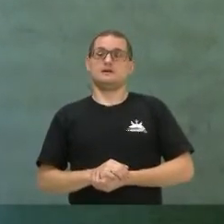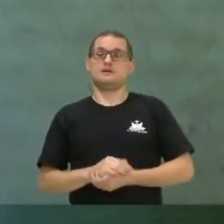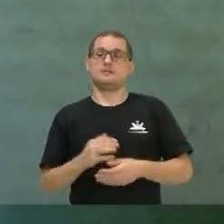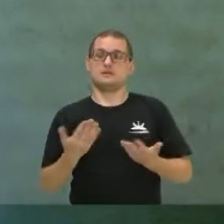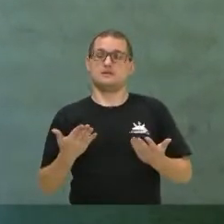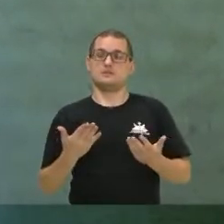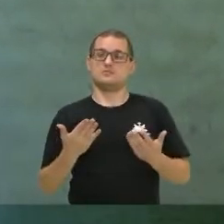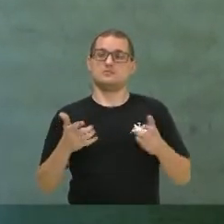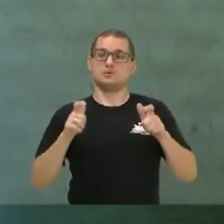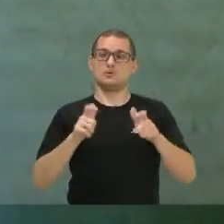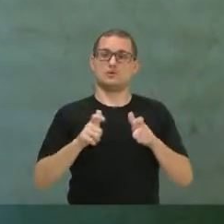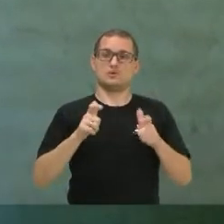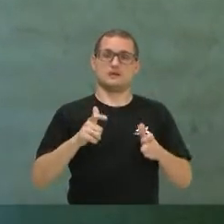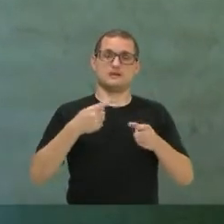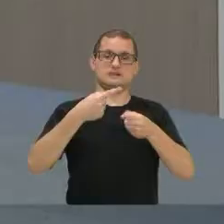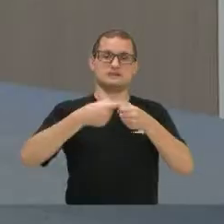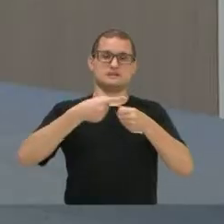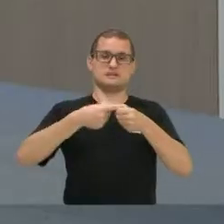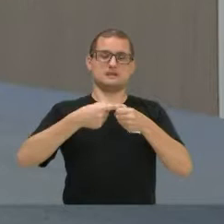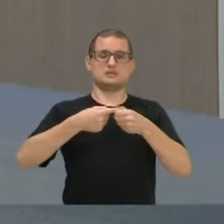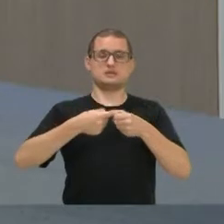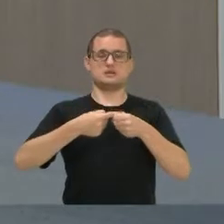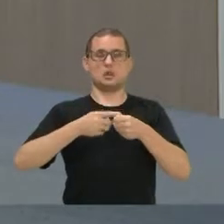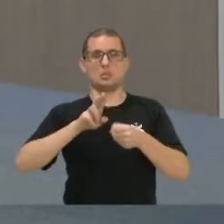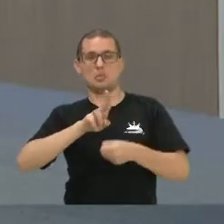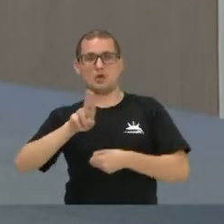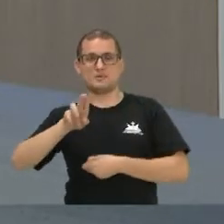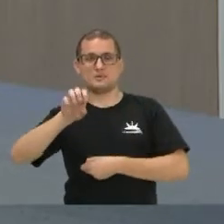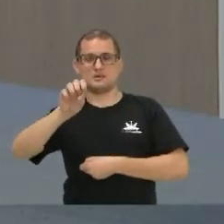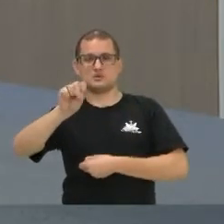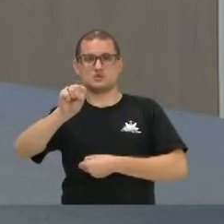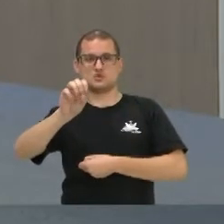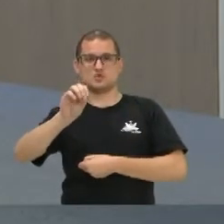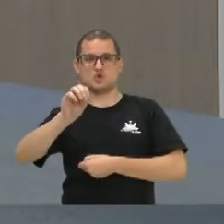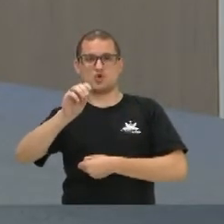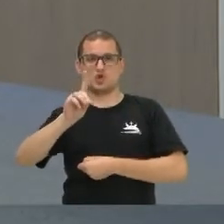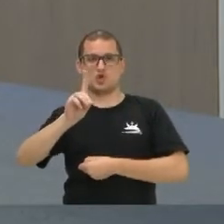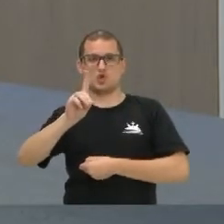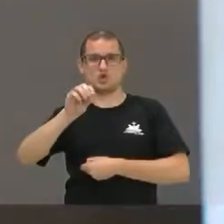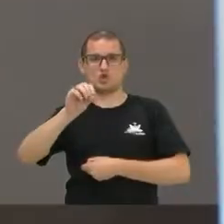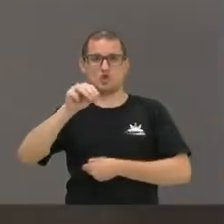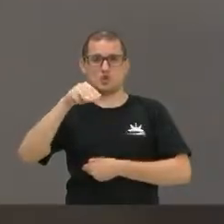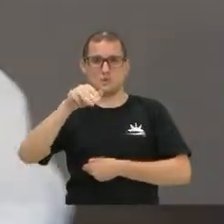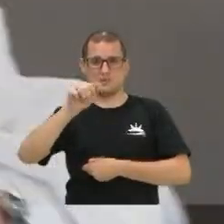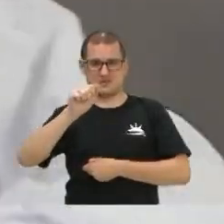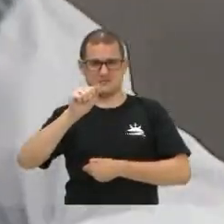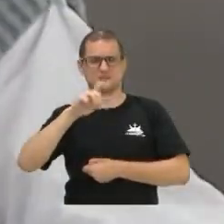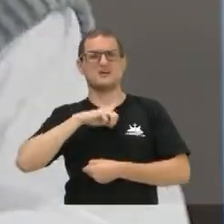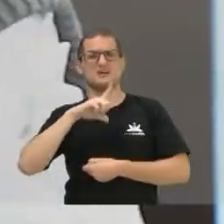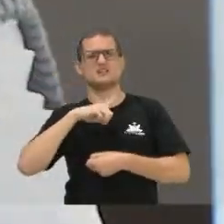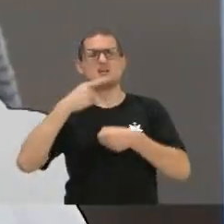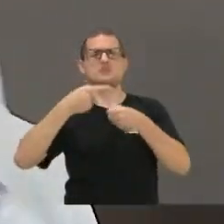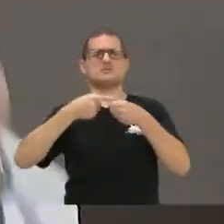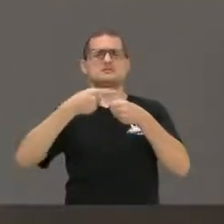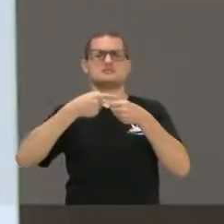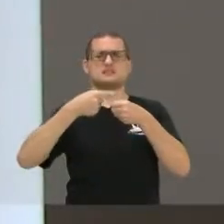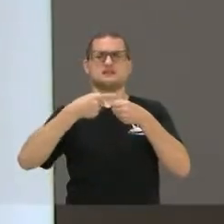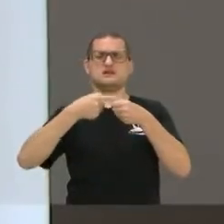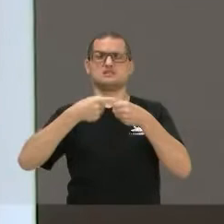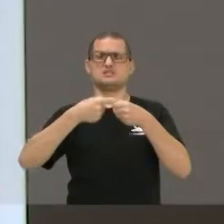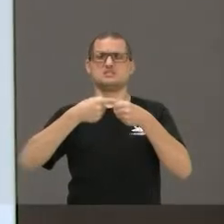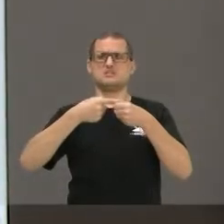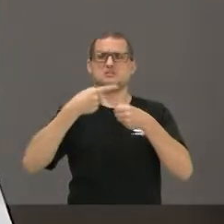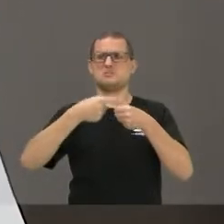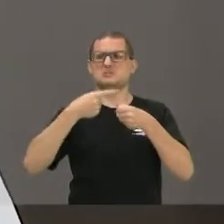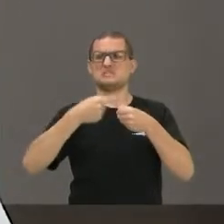egito pois bem vamos lá hoje para falar de sodoma temos a imagem de uma cidade das mais